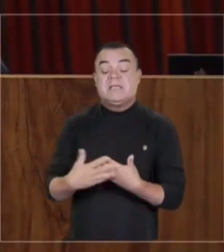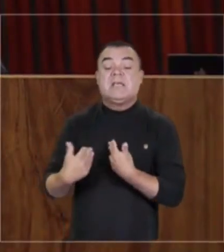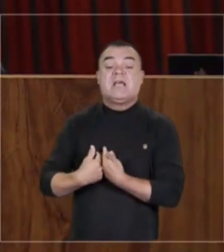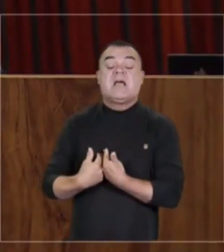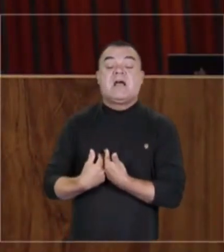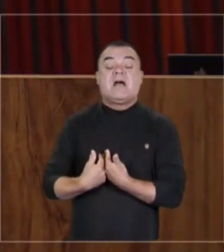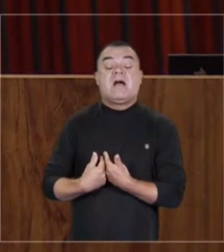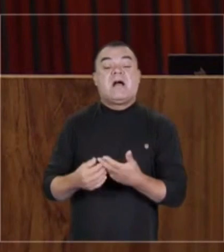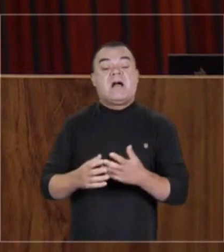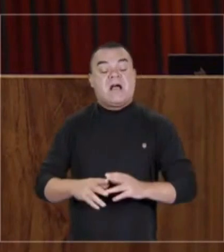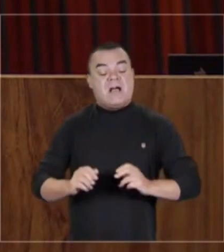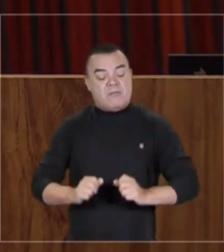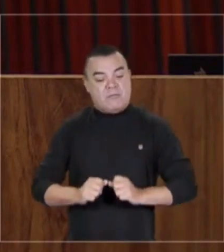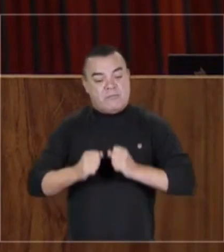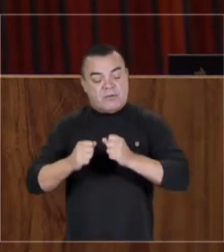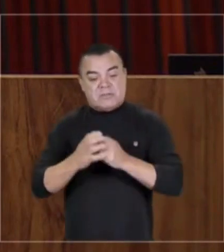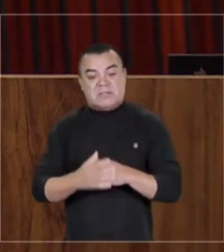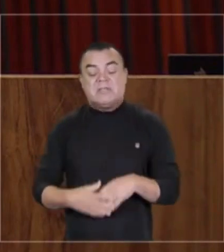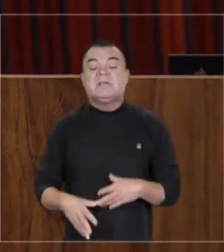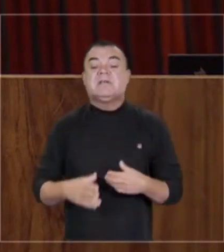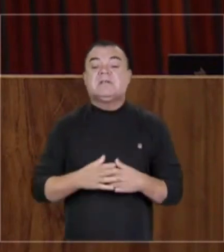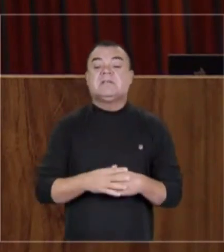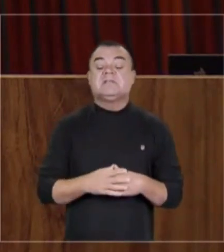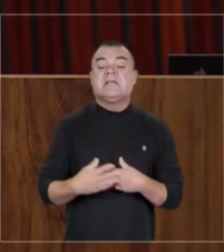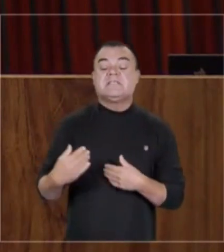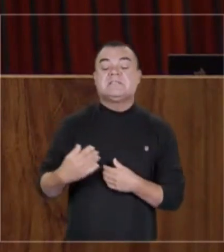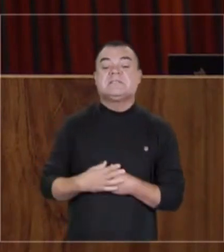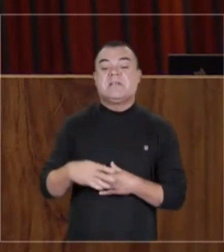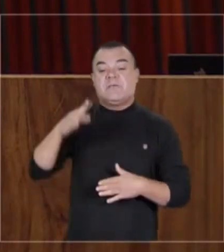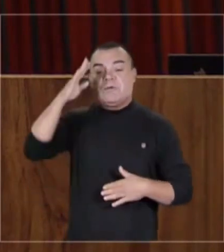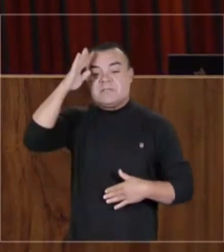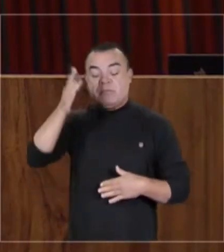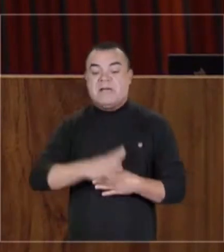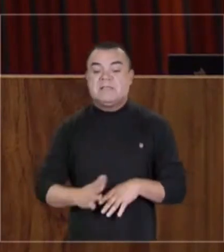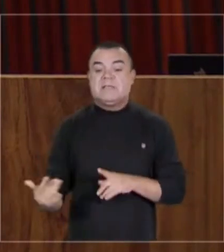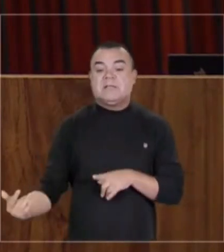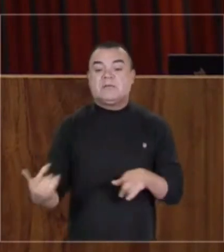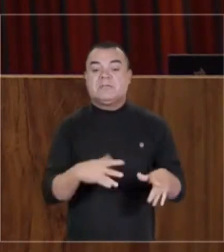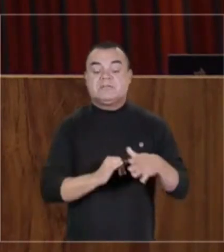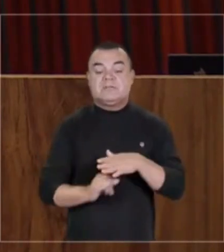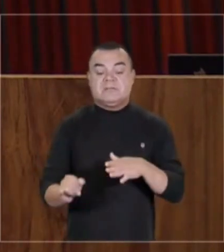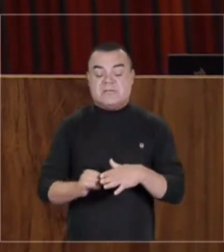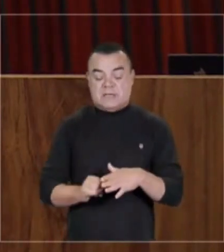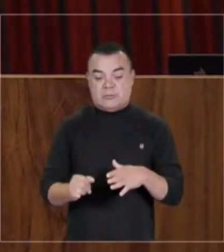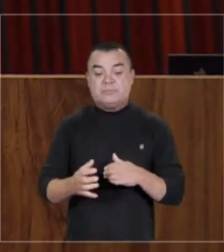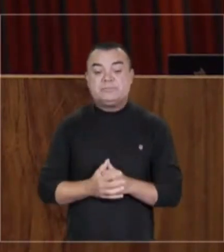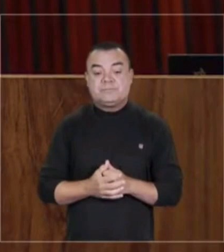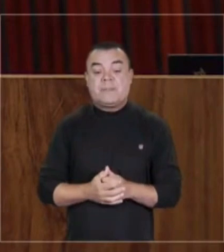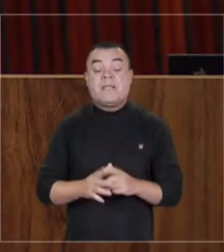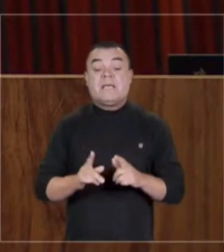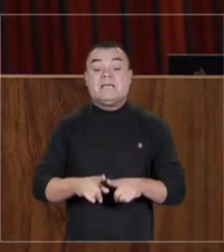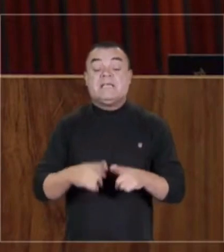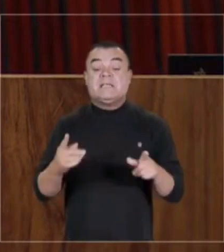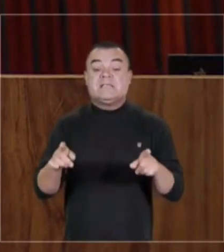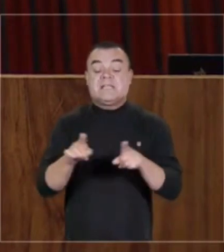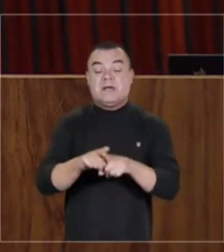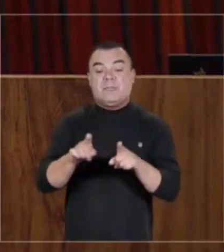os poderes institucionais, artigo 286, parágrafo 1 do CP, e